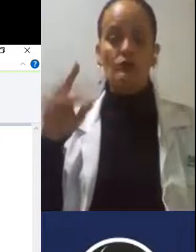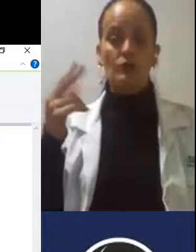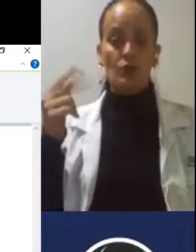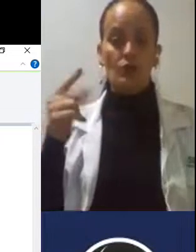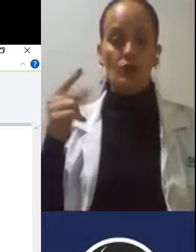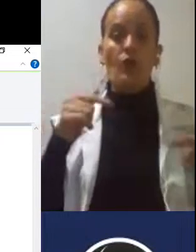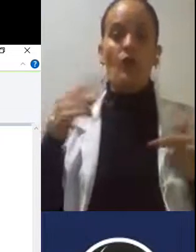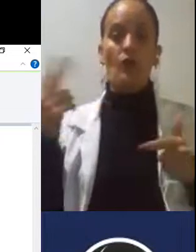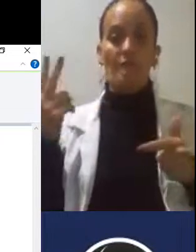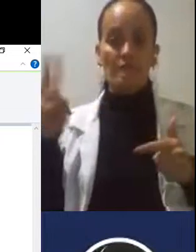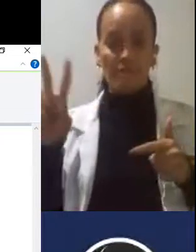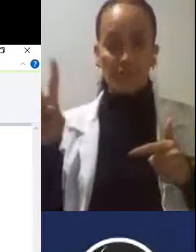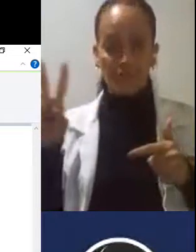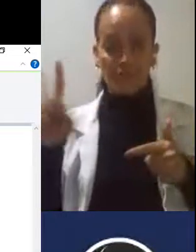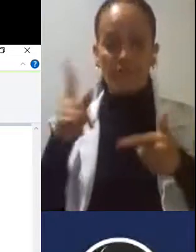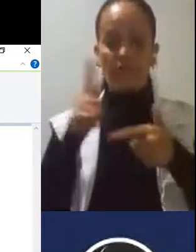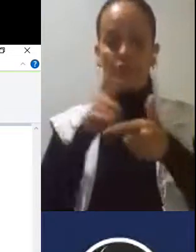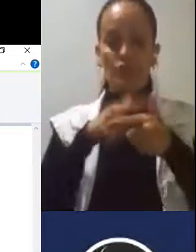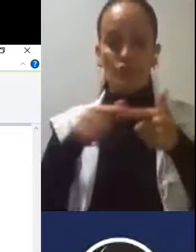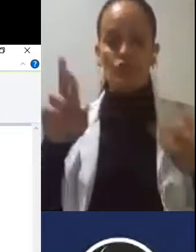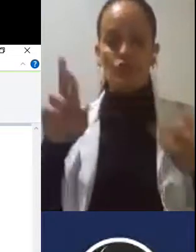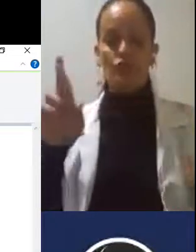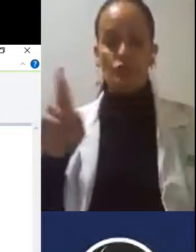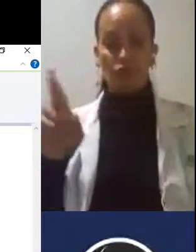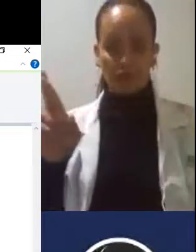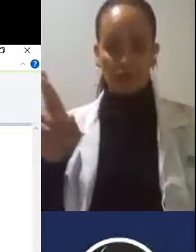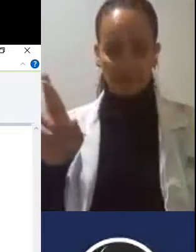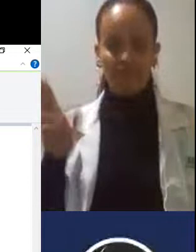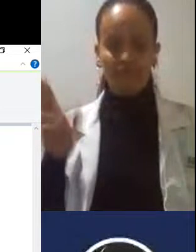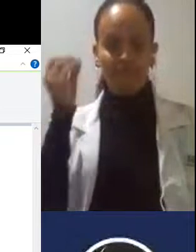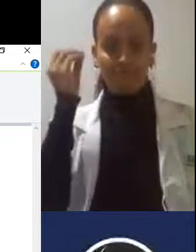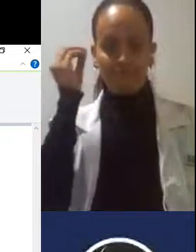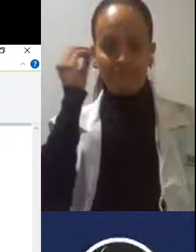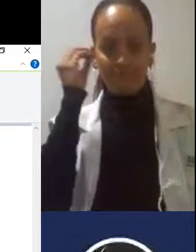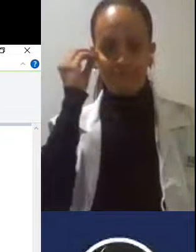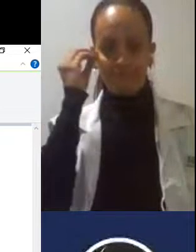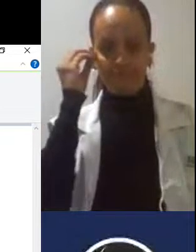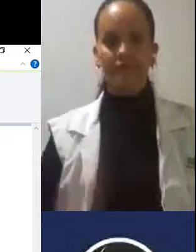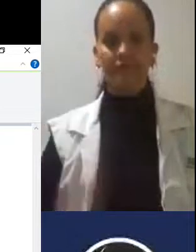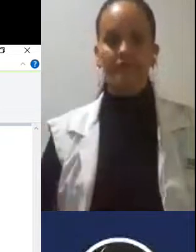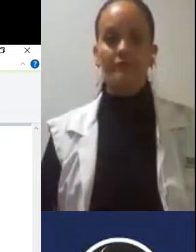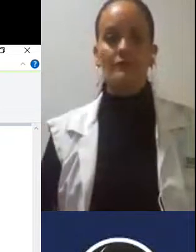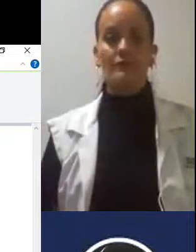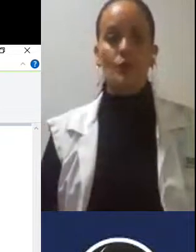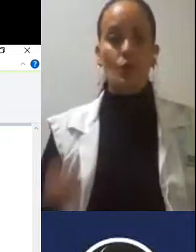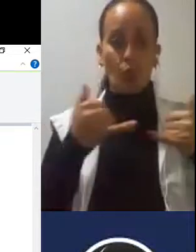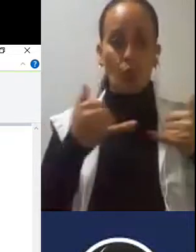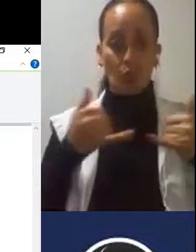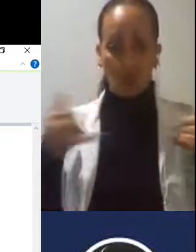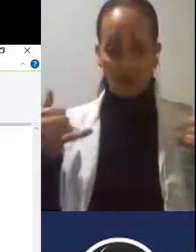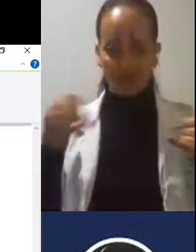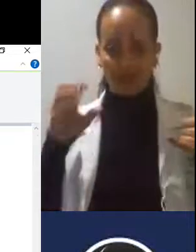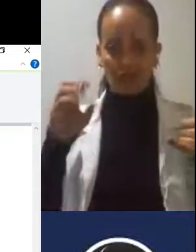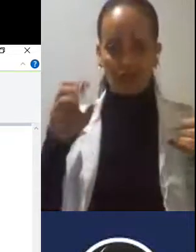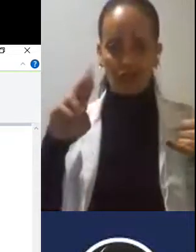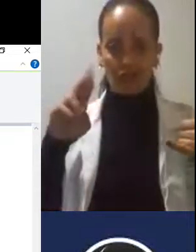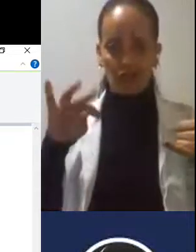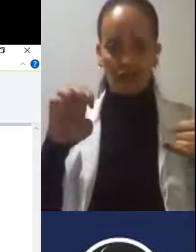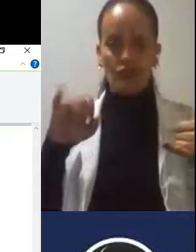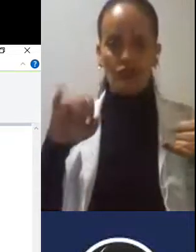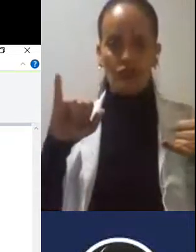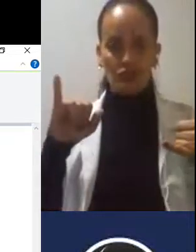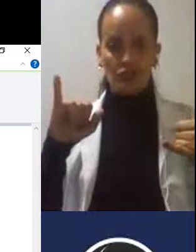quê? 9 volts. Né? Então, repetir aqui, ó. Corrente é igual a 9 volts, dividido por quanto? Quanto que é a resistência